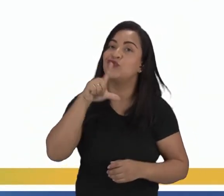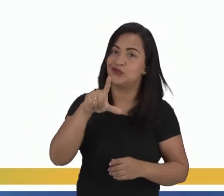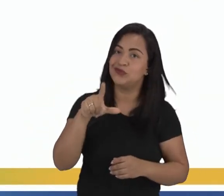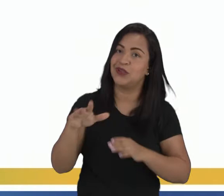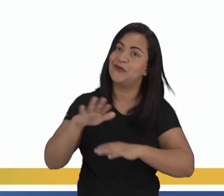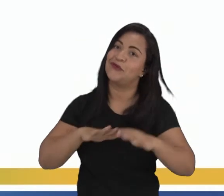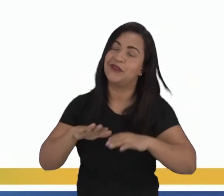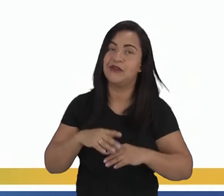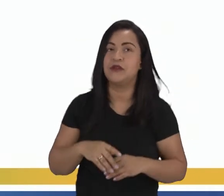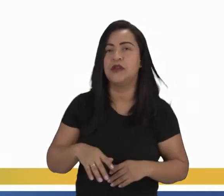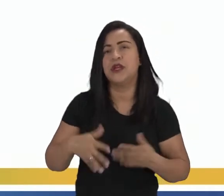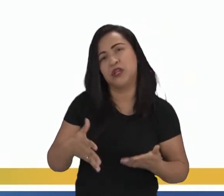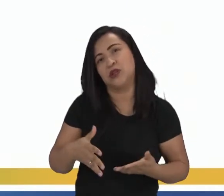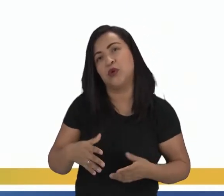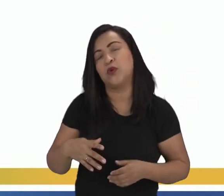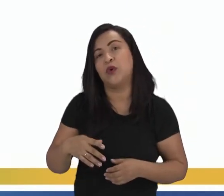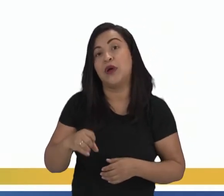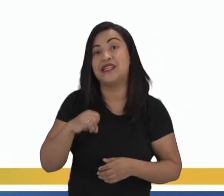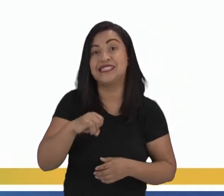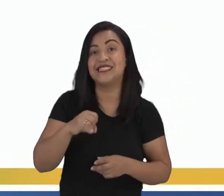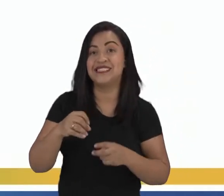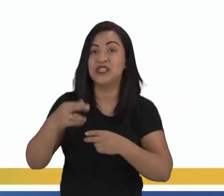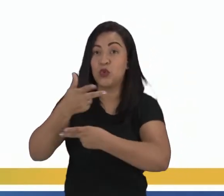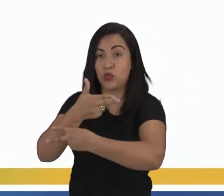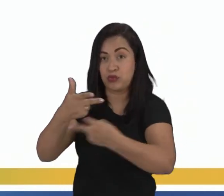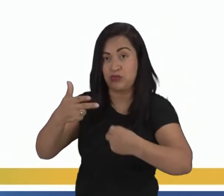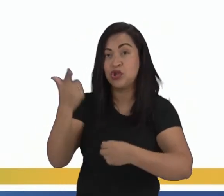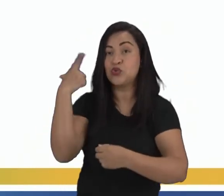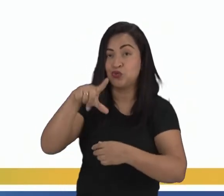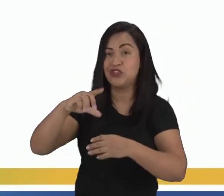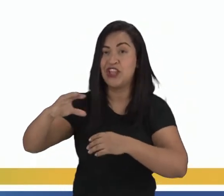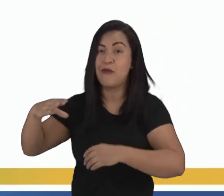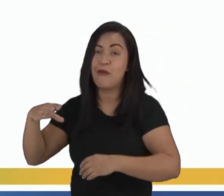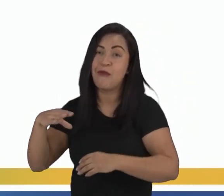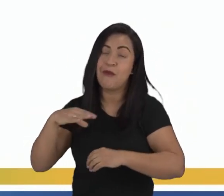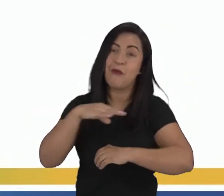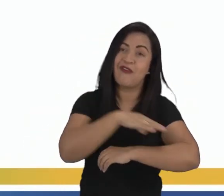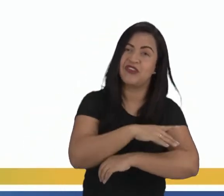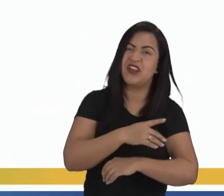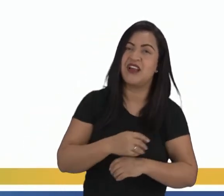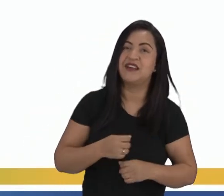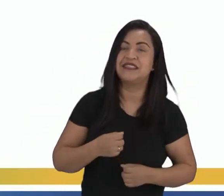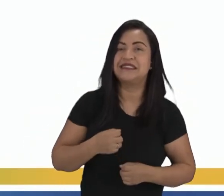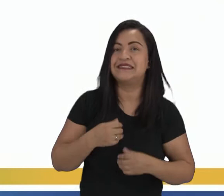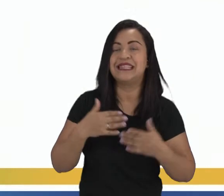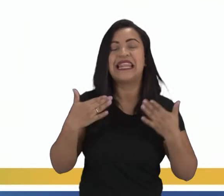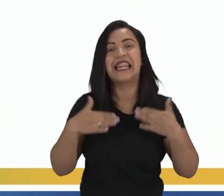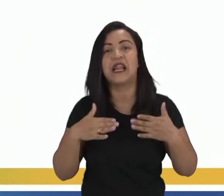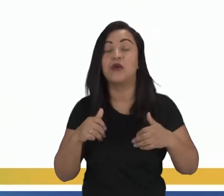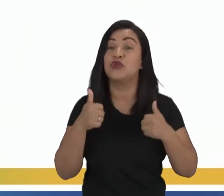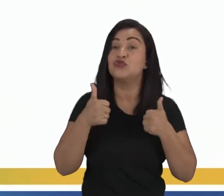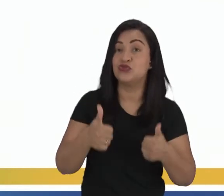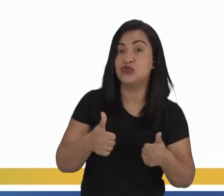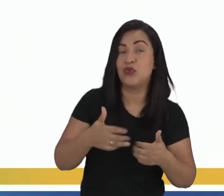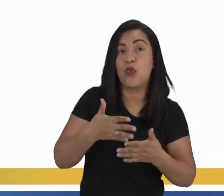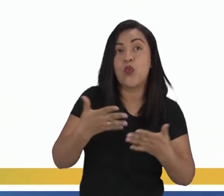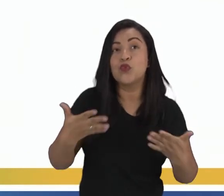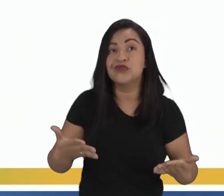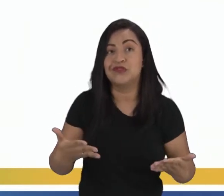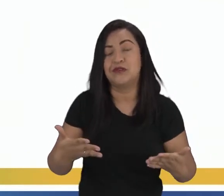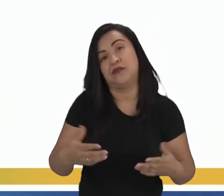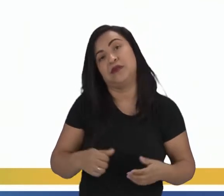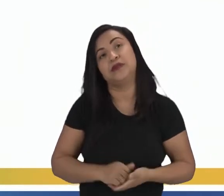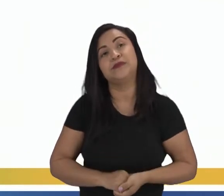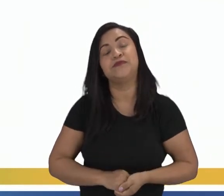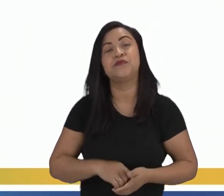quando o corpo entra em movimento com velocidade constante, nós temos a força de atrito igualada à força externa. A